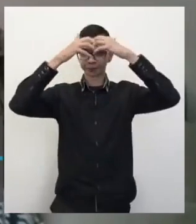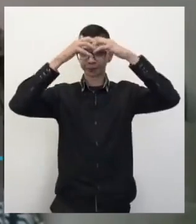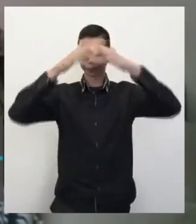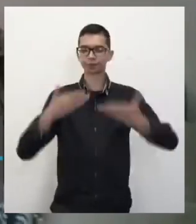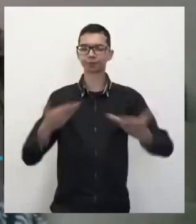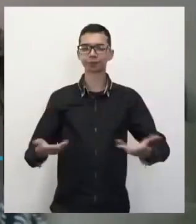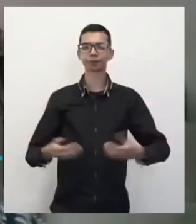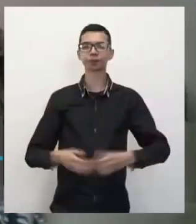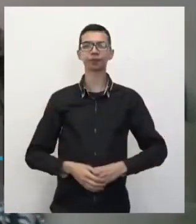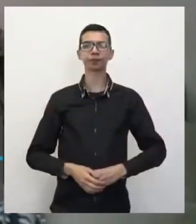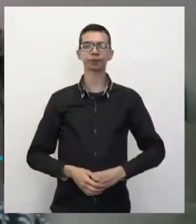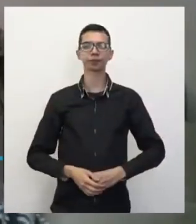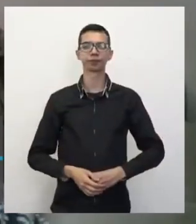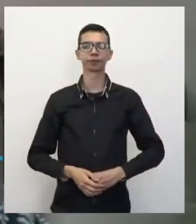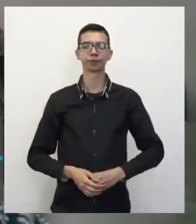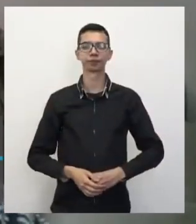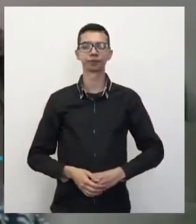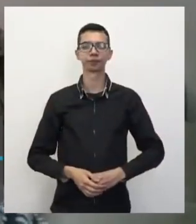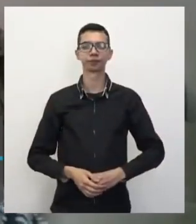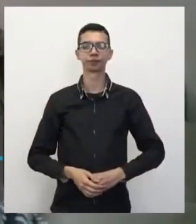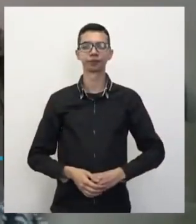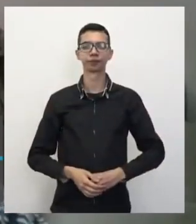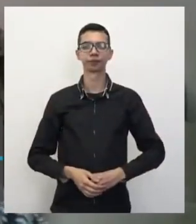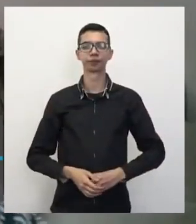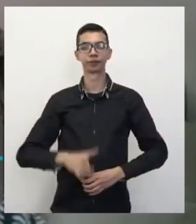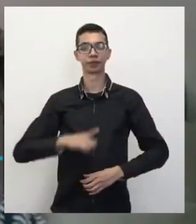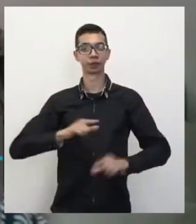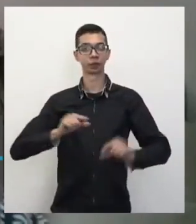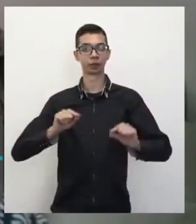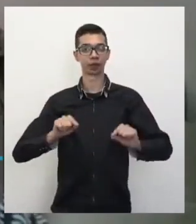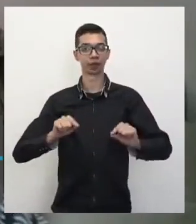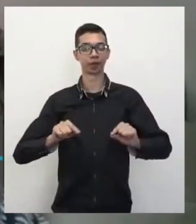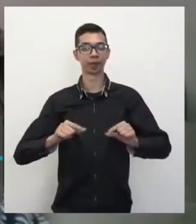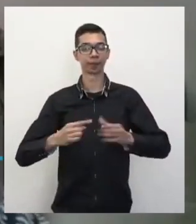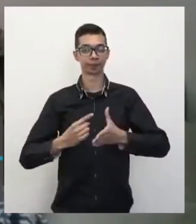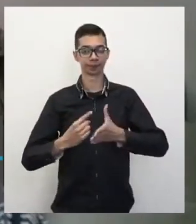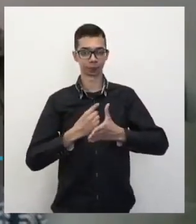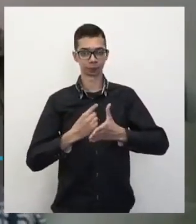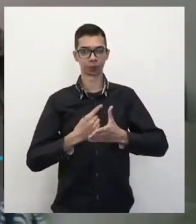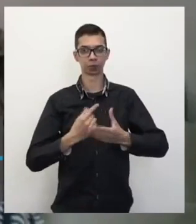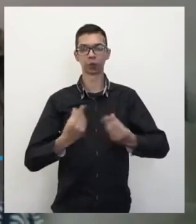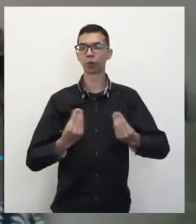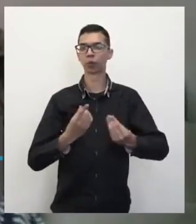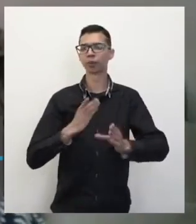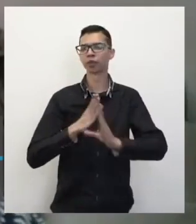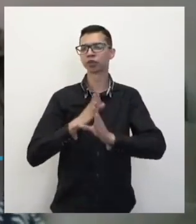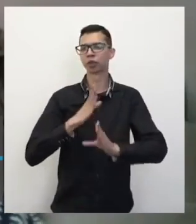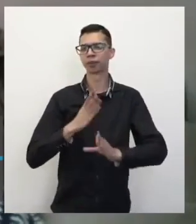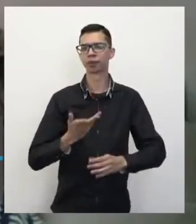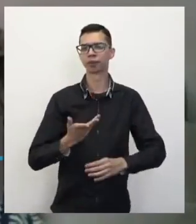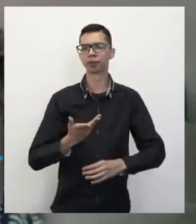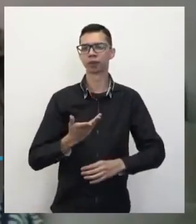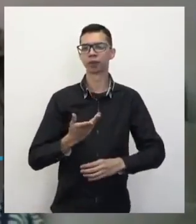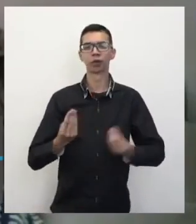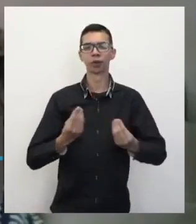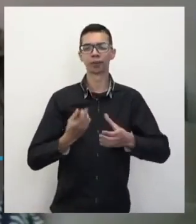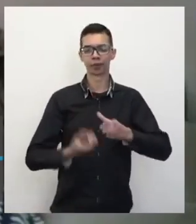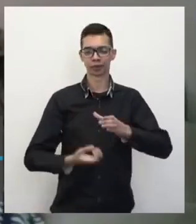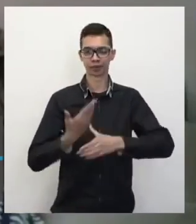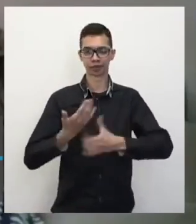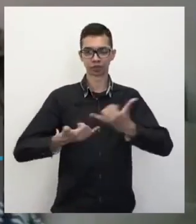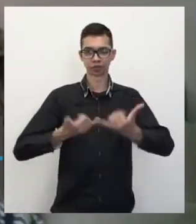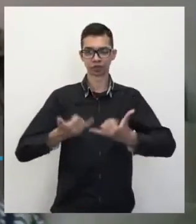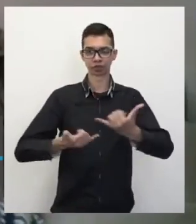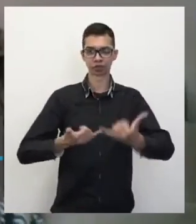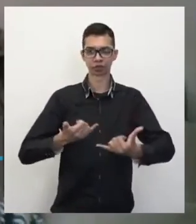Olha só, há uma pergunta assim: como você descobriu que gostava de criar jogos, né? Daí ele diz